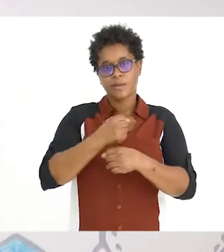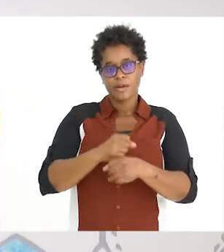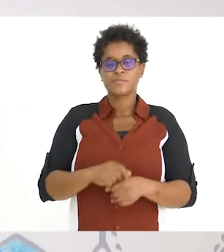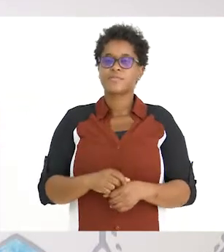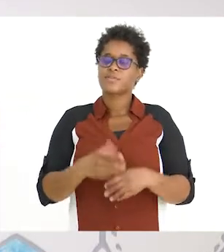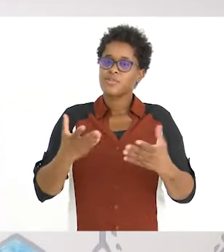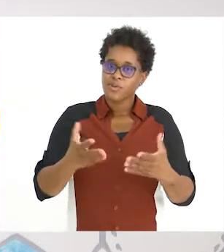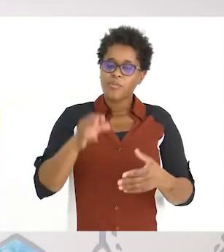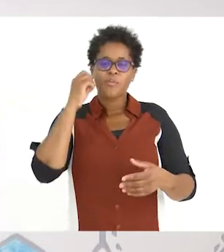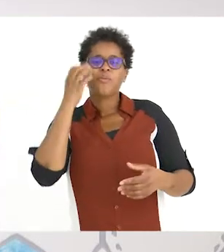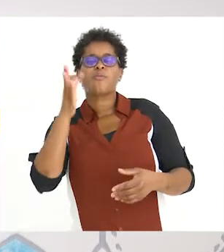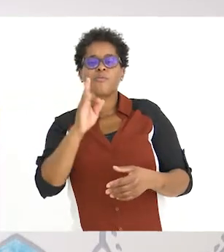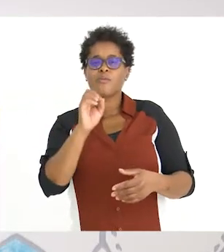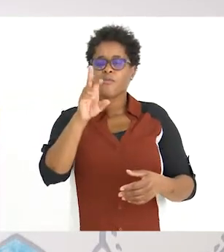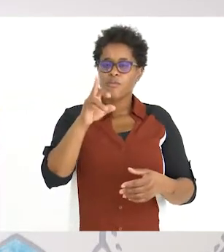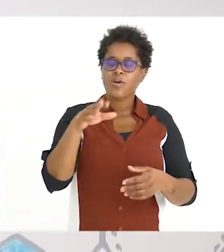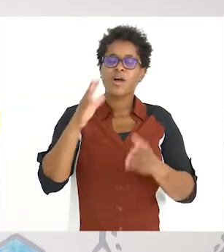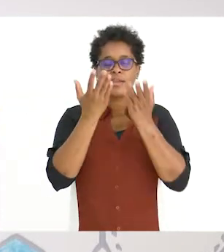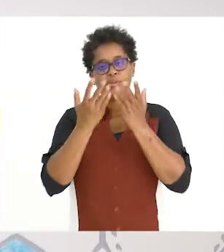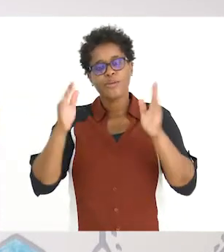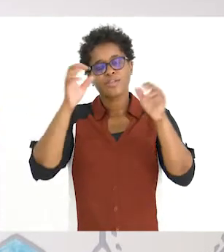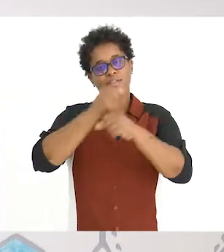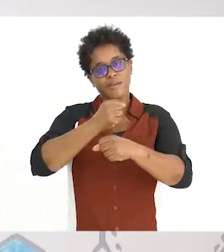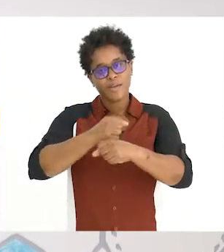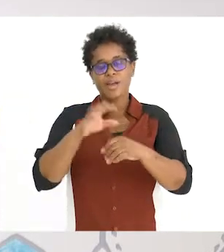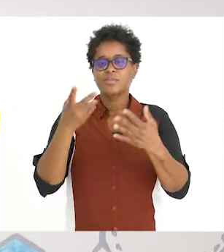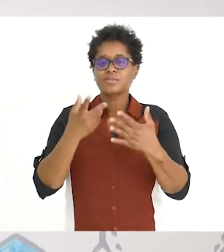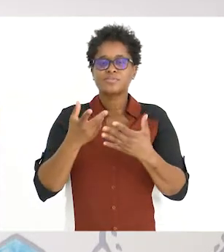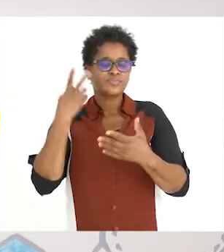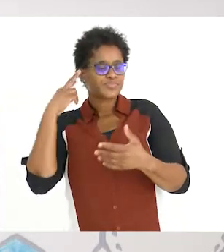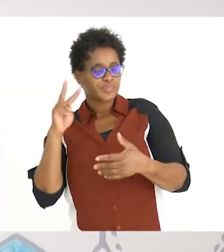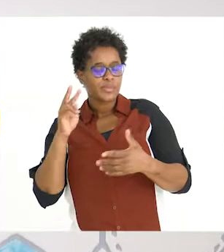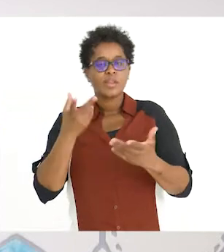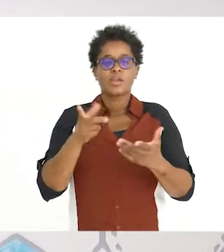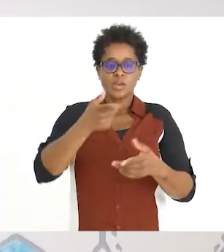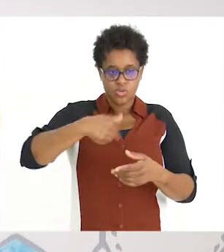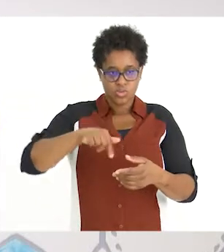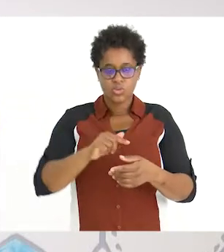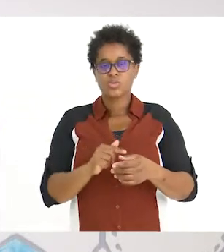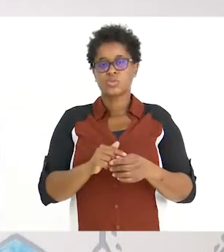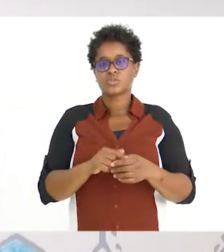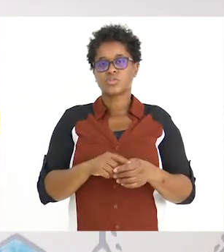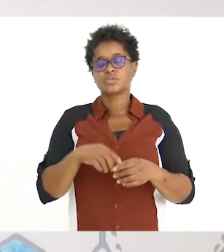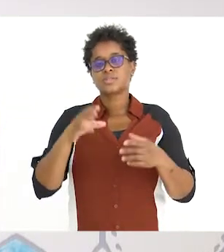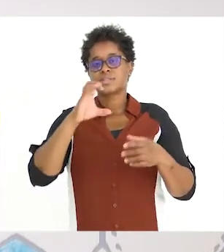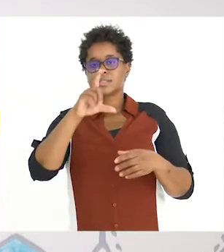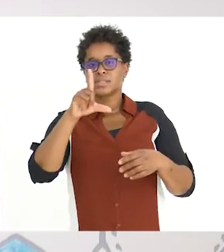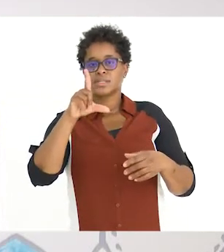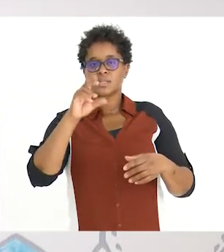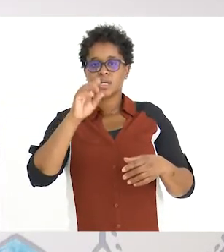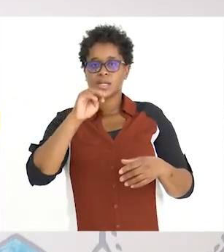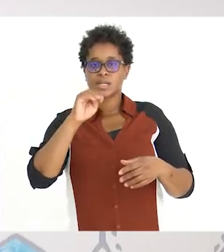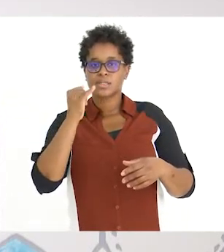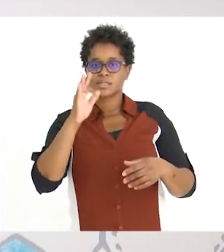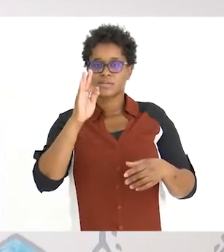Conforme for a natureza do trabalho, a qualificação, nós classificamos o trabalho dando um